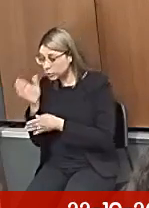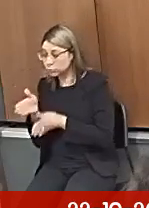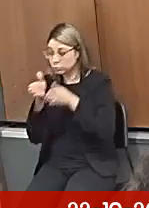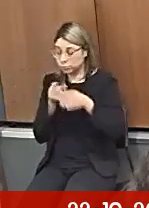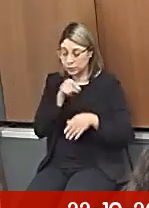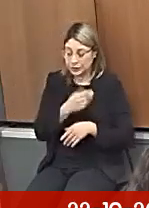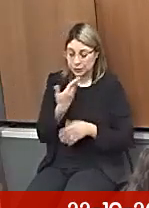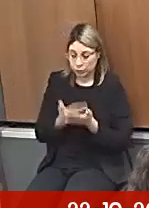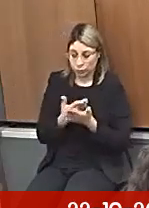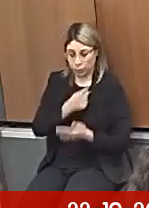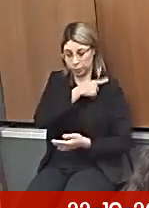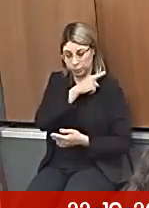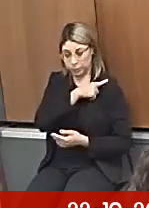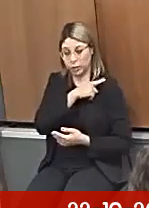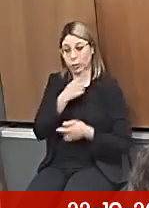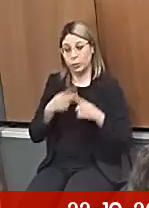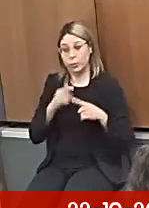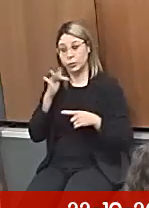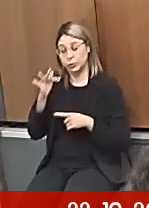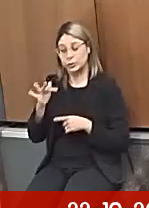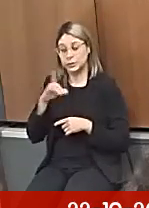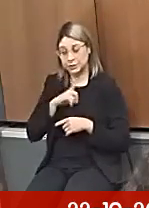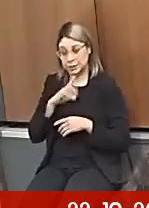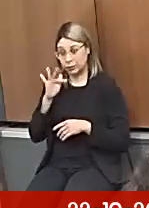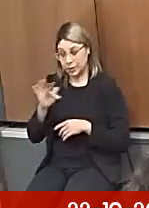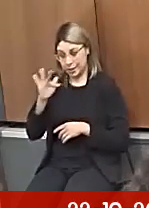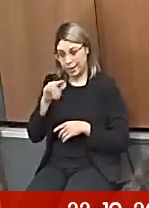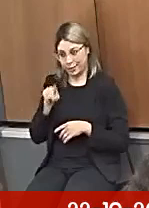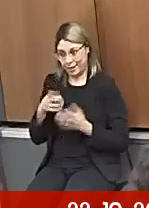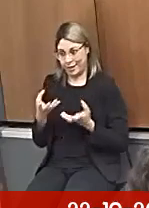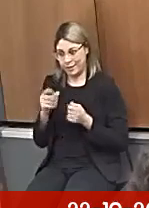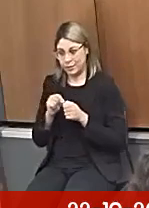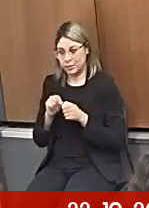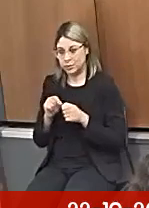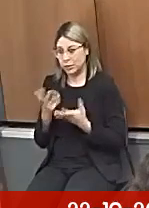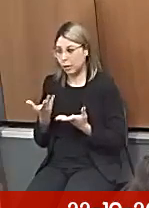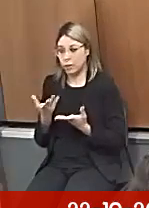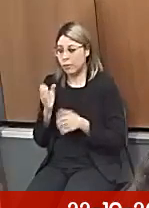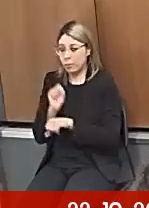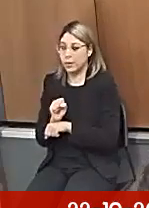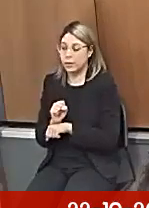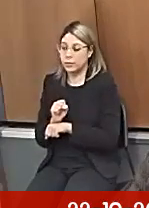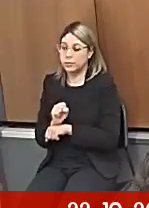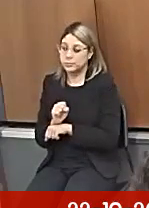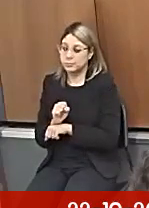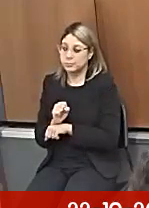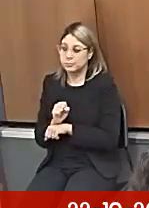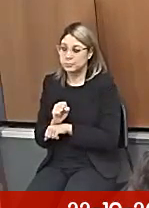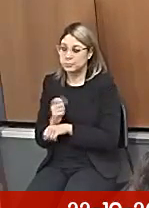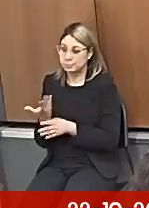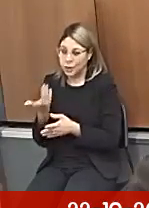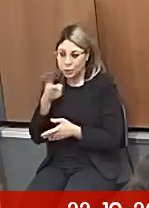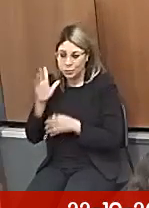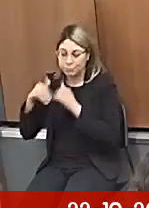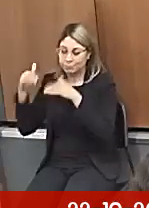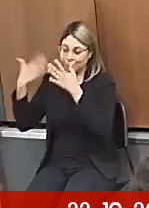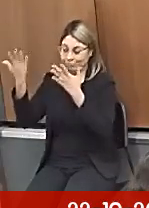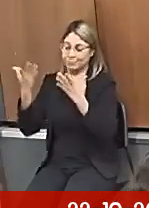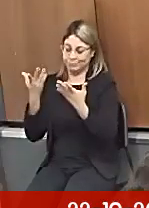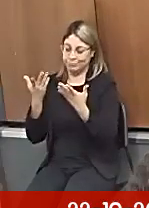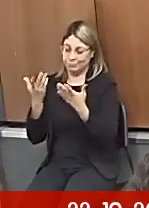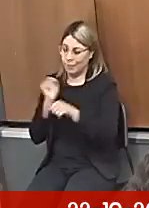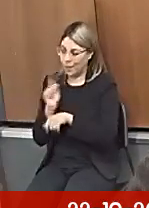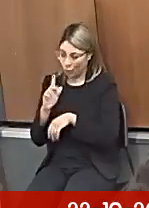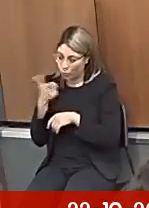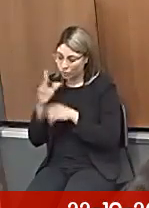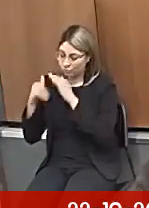e que sabem que, na hora que ele chegar numa faculdade, que ele vai fazer o que ele gosta, ele vai embora. Porque todo mundo fala, ele tem potencial para... Ele gosta de histórias, que a